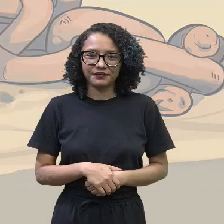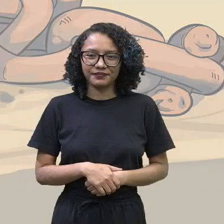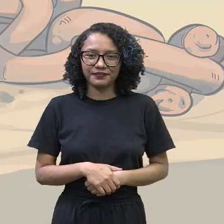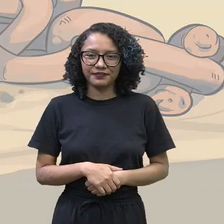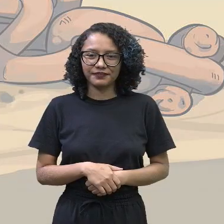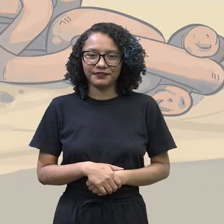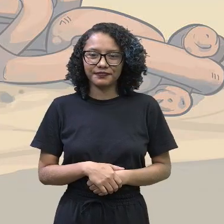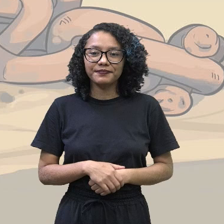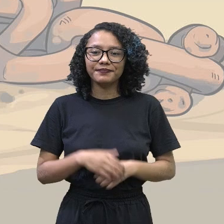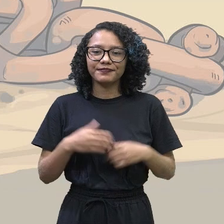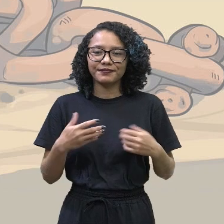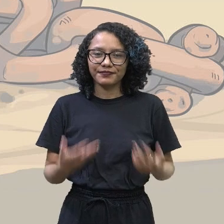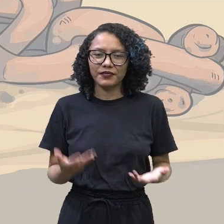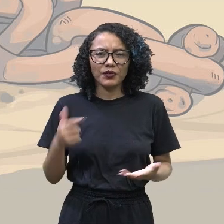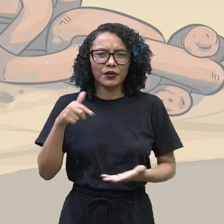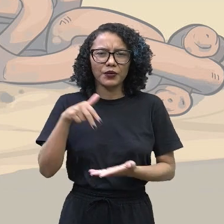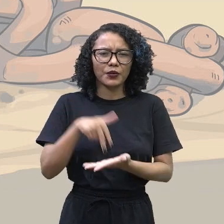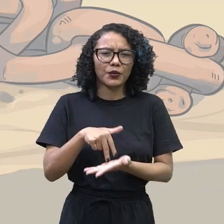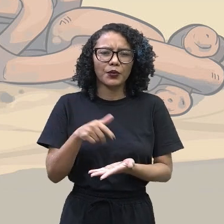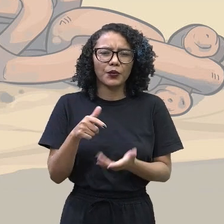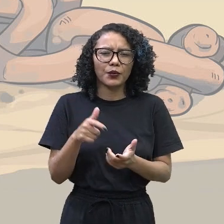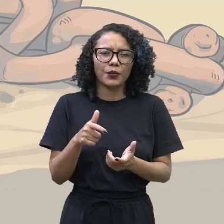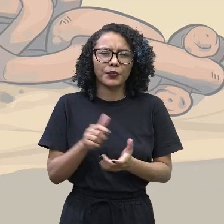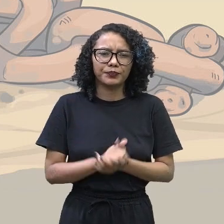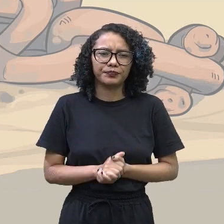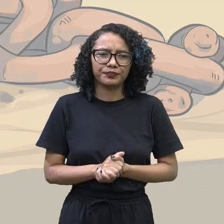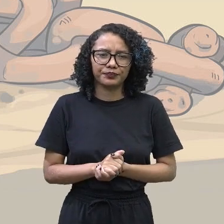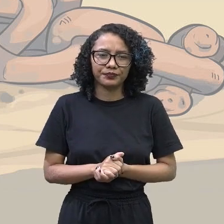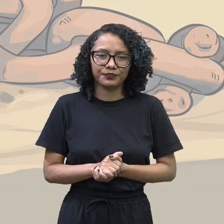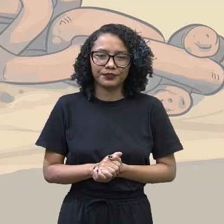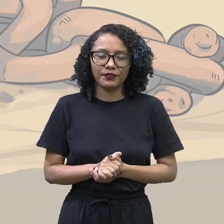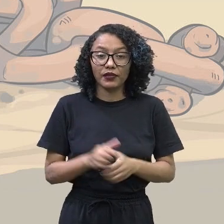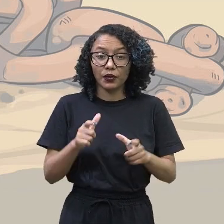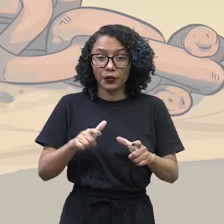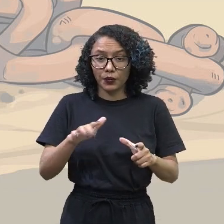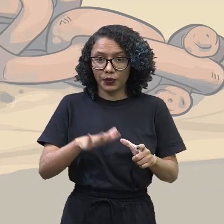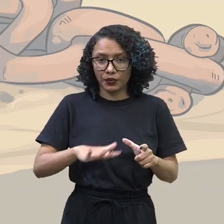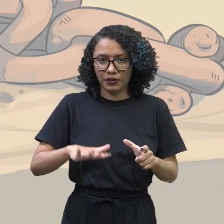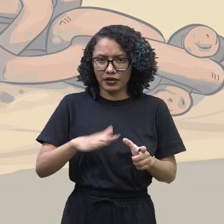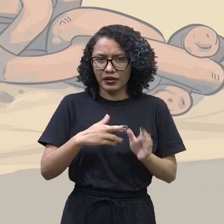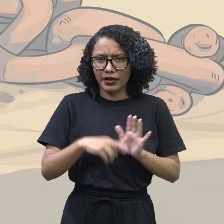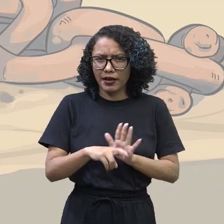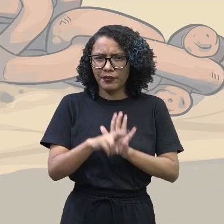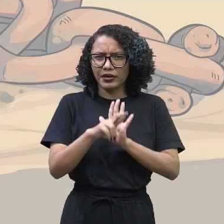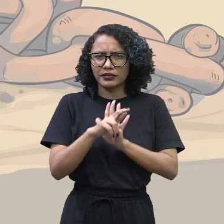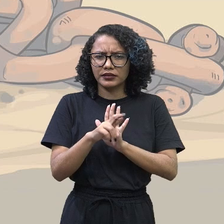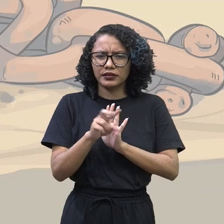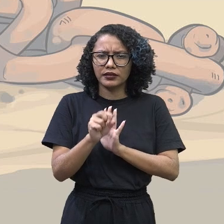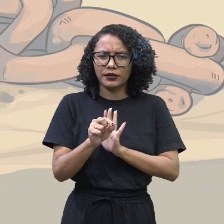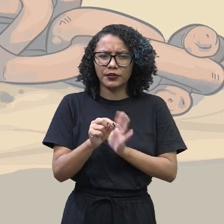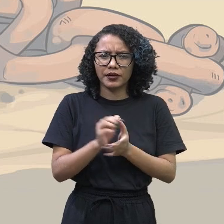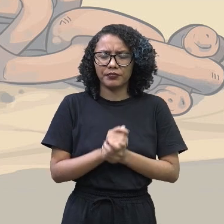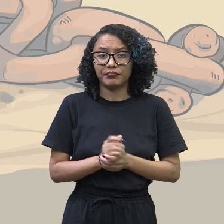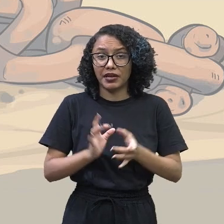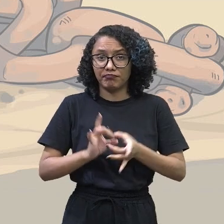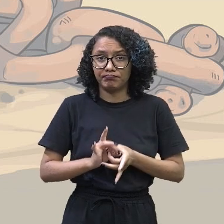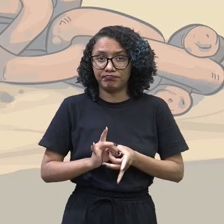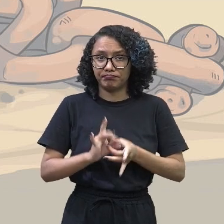Então, queridos, estamos aqui inseridos num local, que representa a abolição.